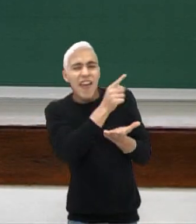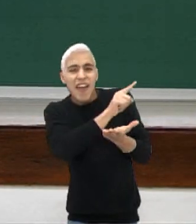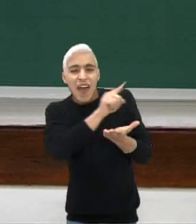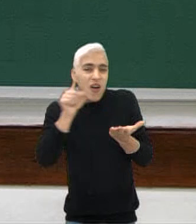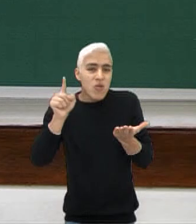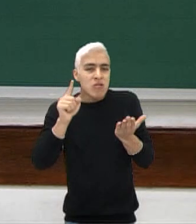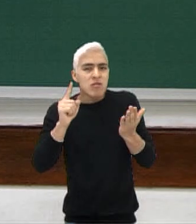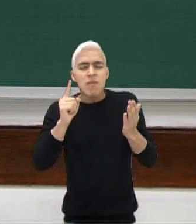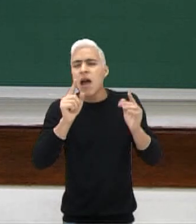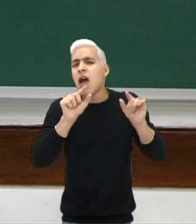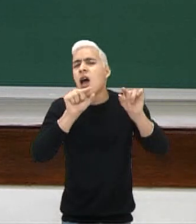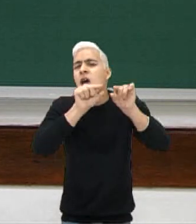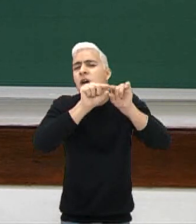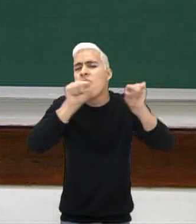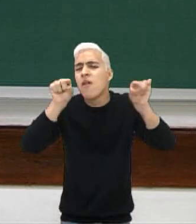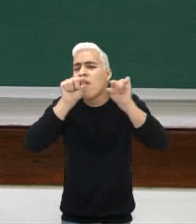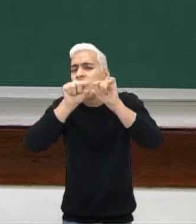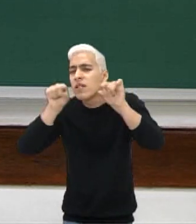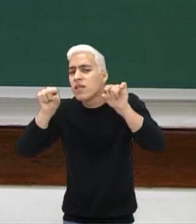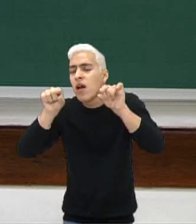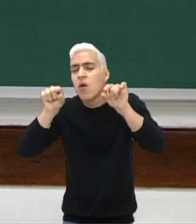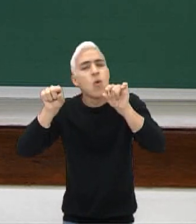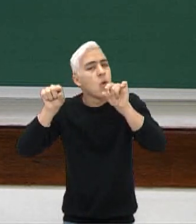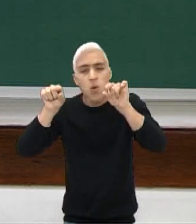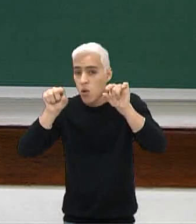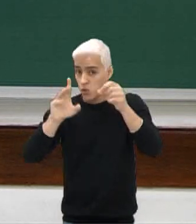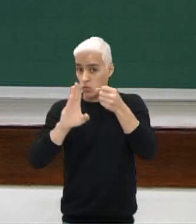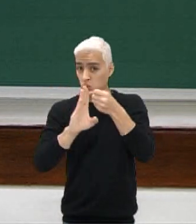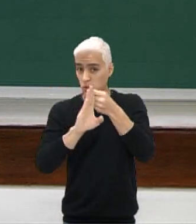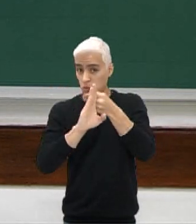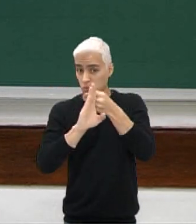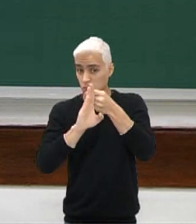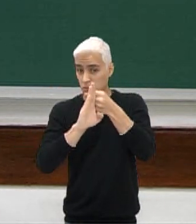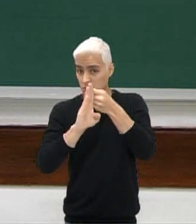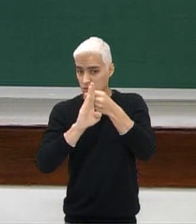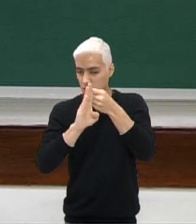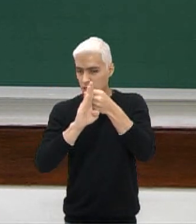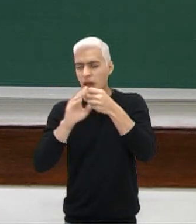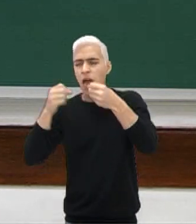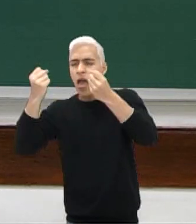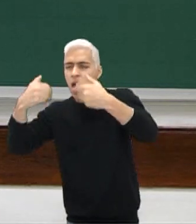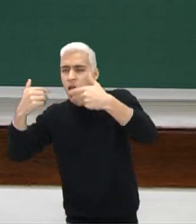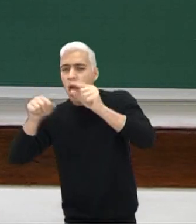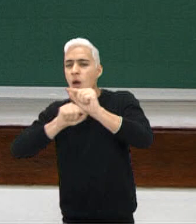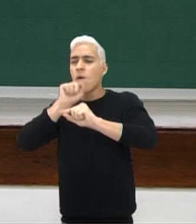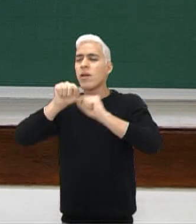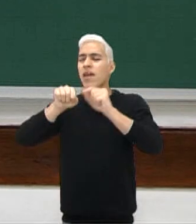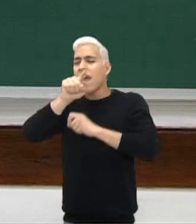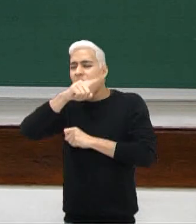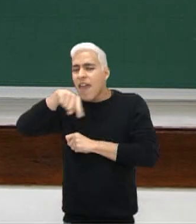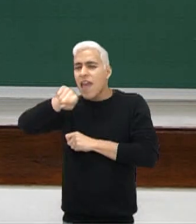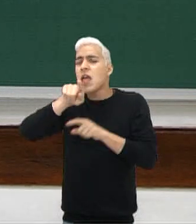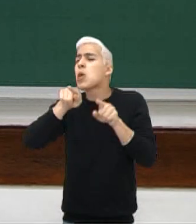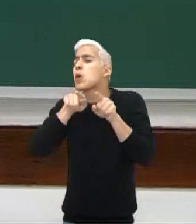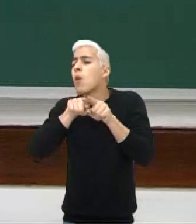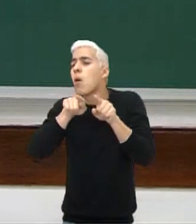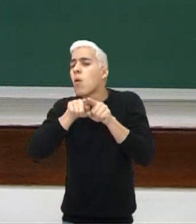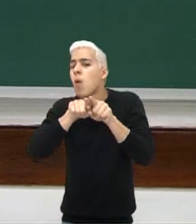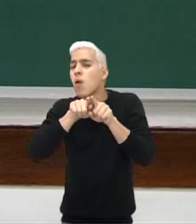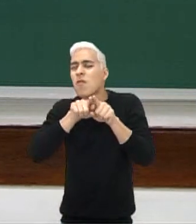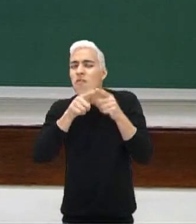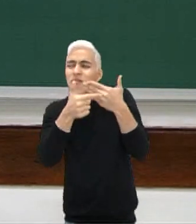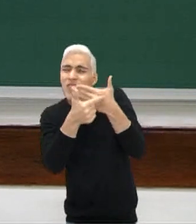orações subordinadas, que são as substantivas apositivas, que exercem a função de aposto,